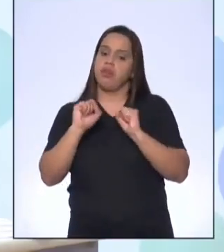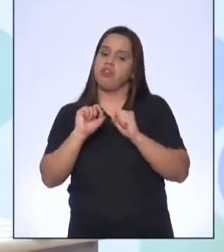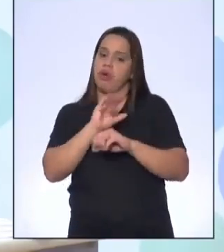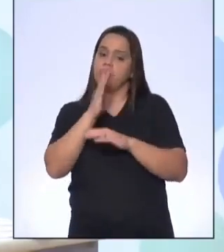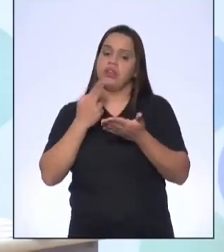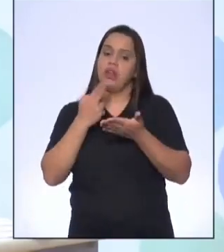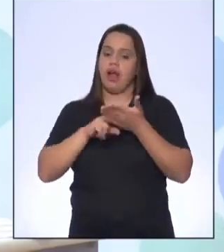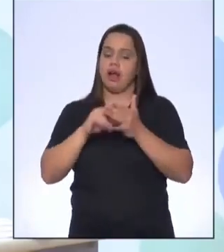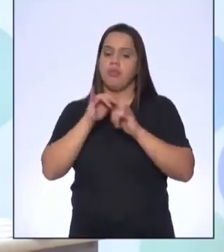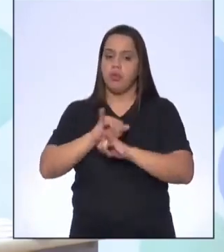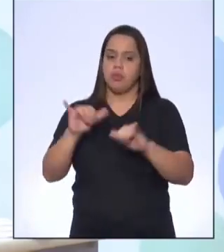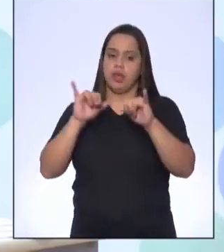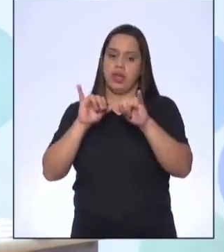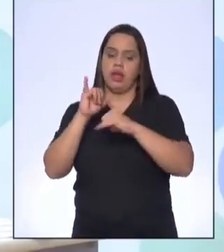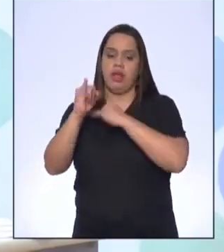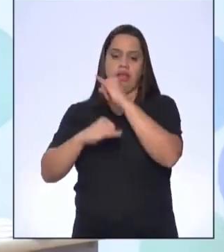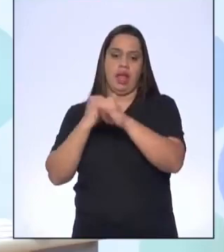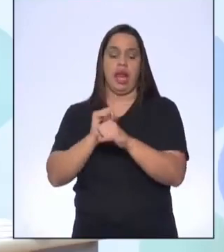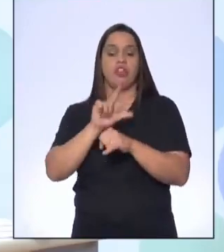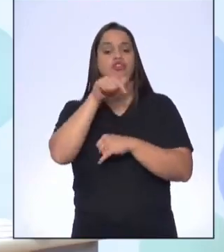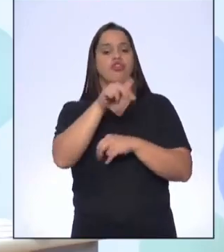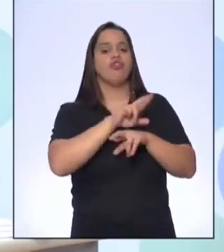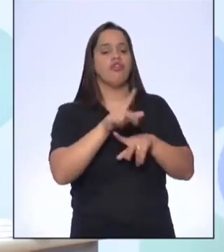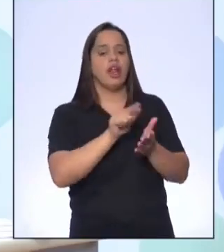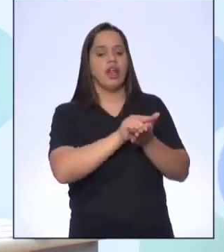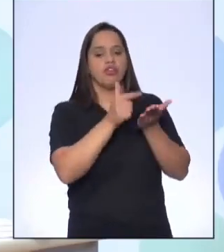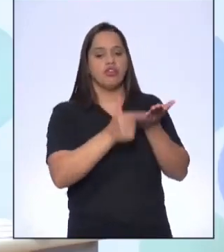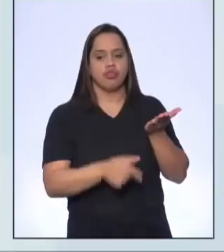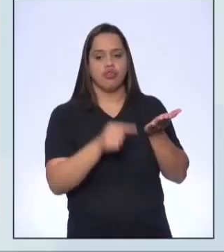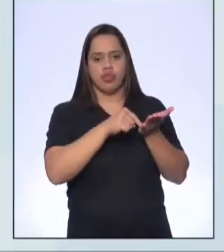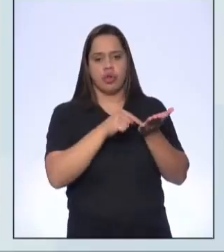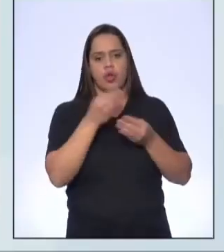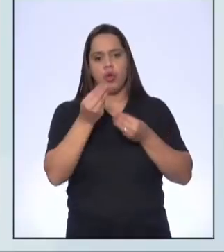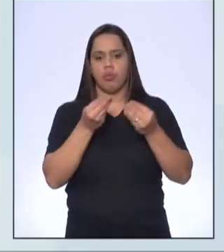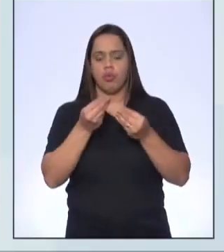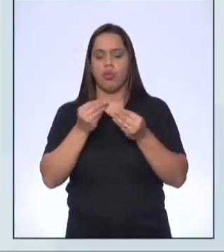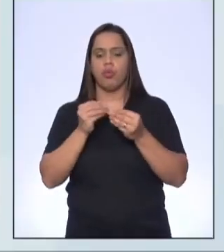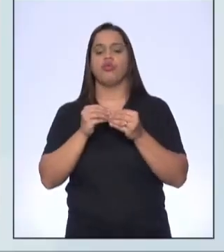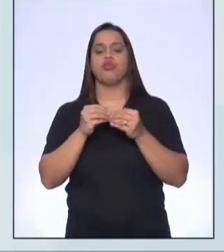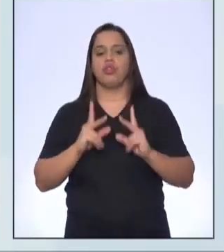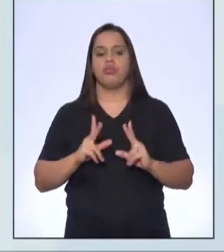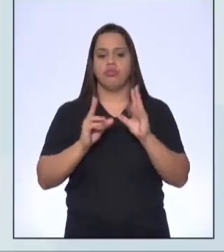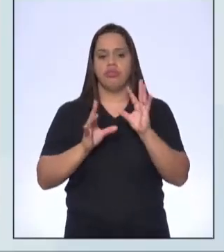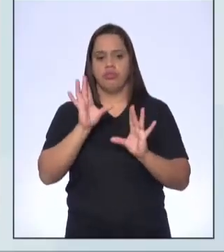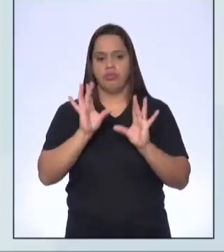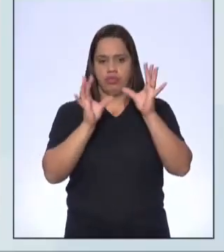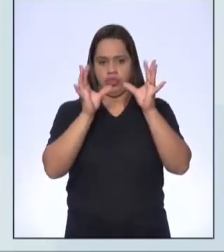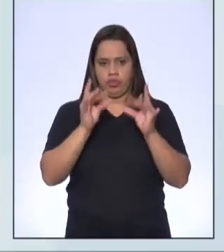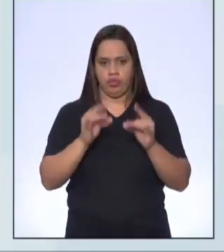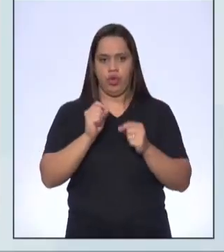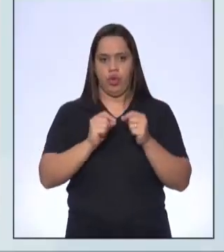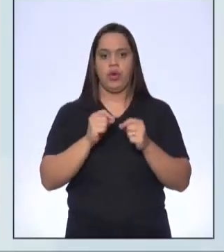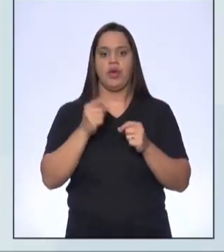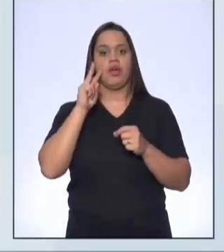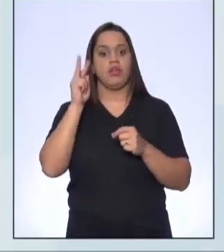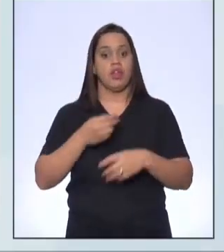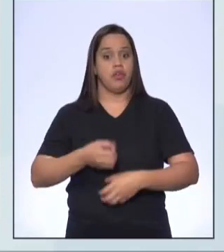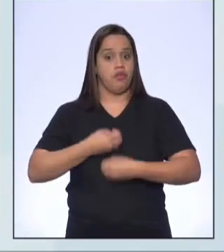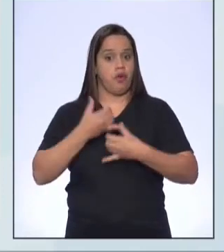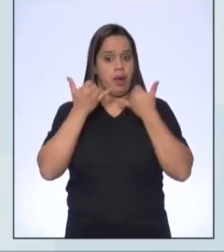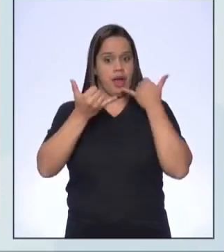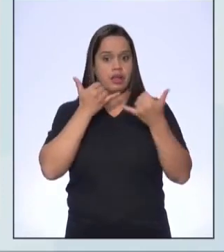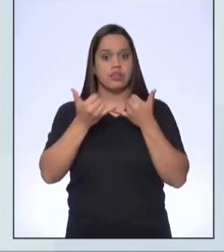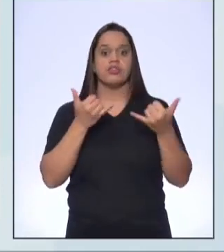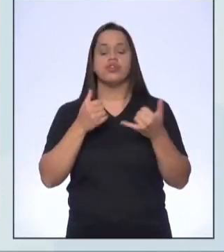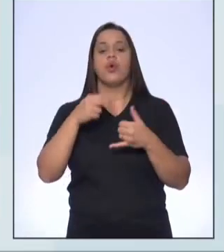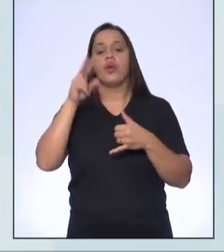Então, como seria um exemplo de edição? Mesmo com todas essas informações, vale lembrar que a carta nem sempre é